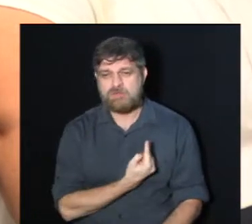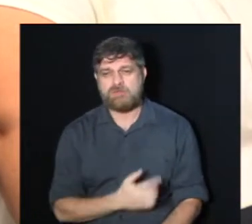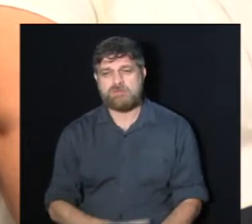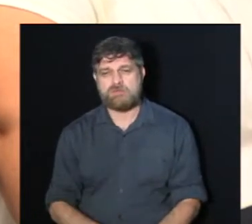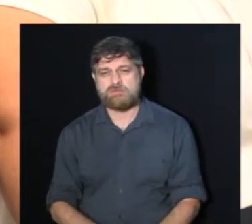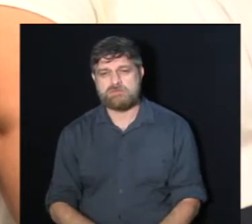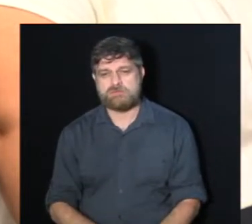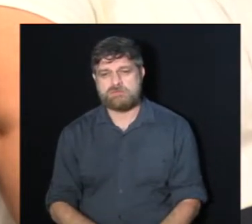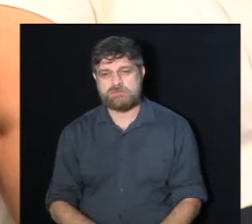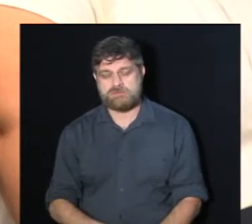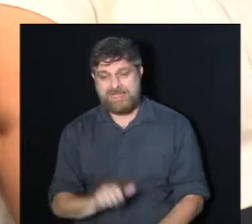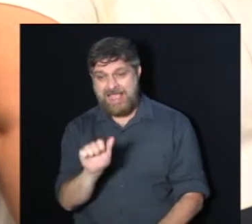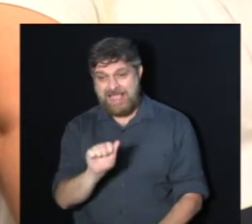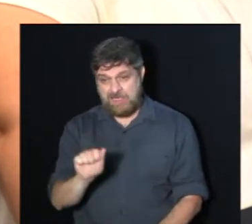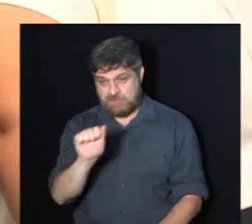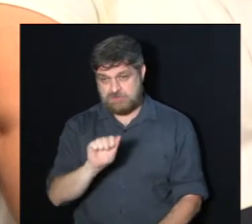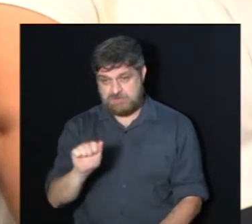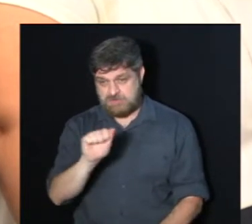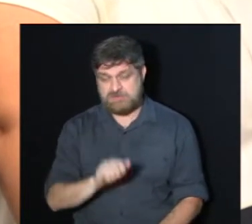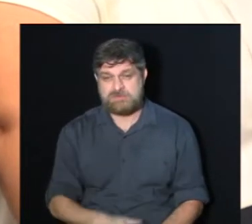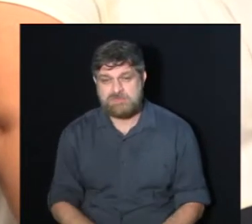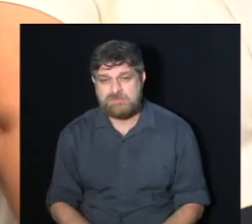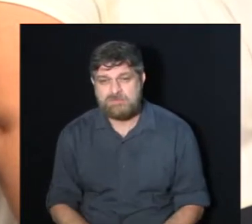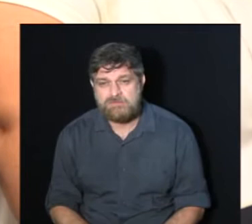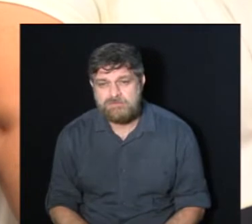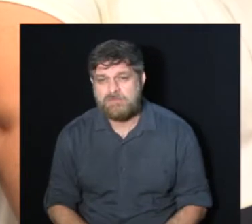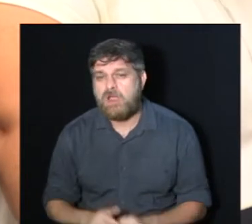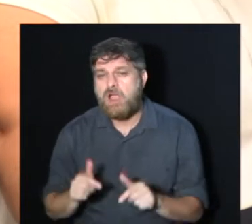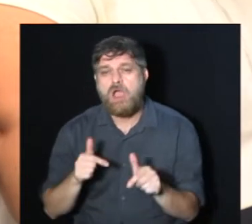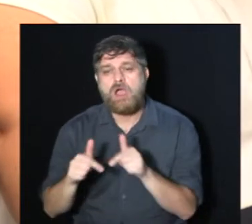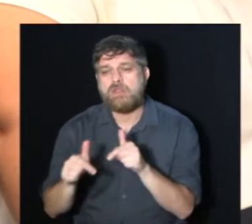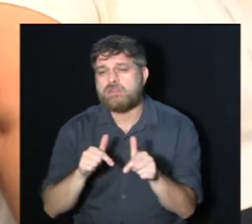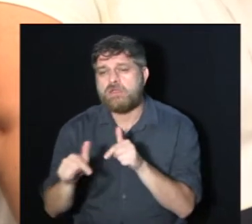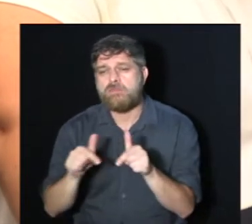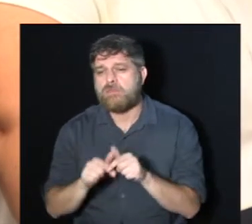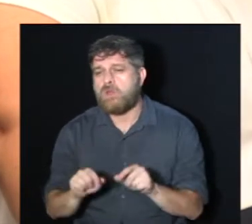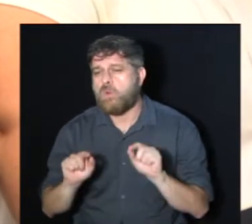a nossa Associação Cida da Terra, ela trabalha